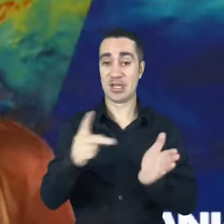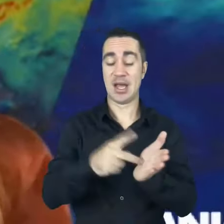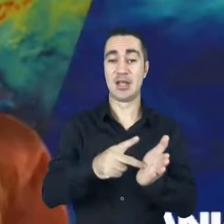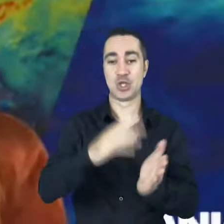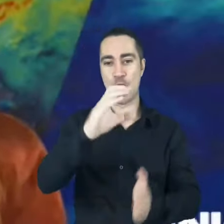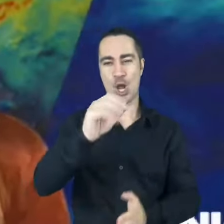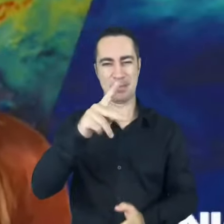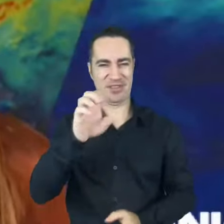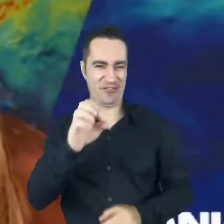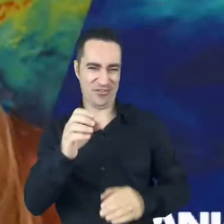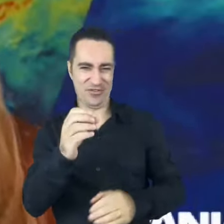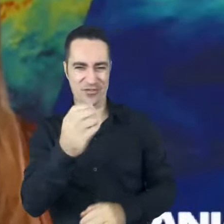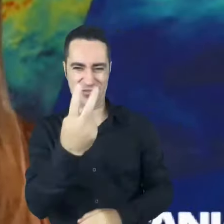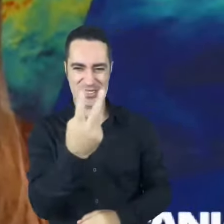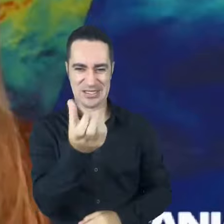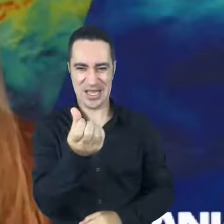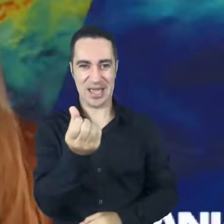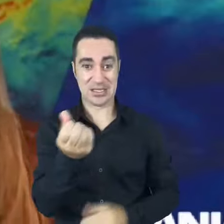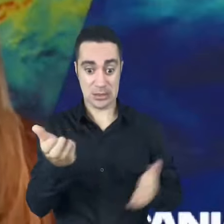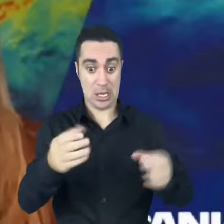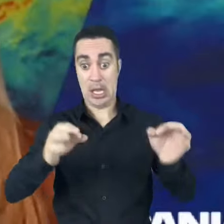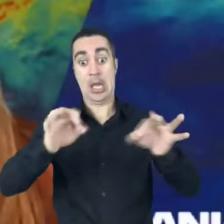Eu acho que agora temos outro ano,